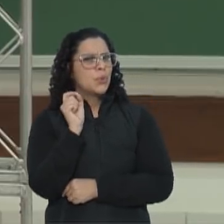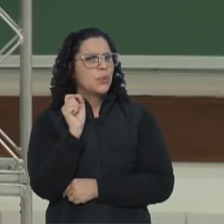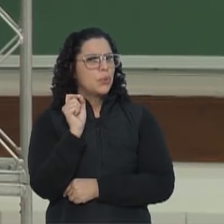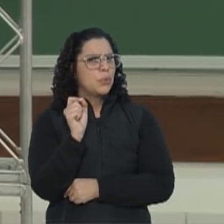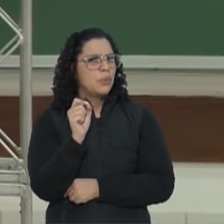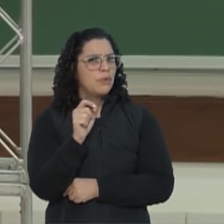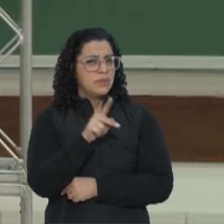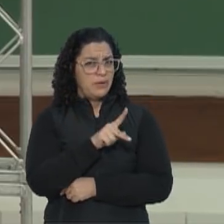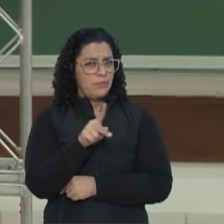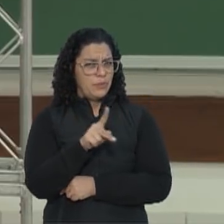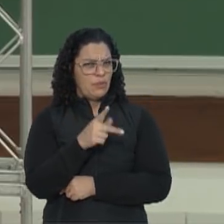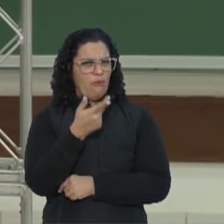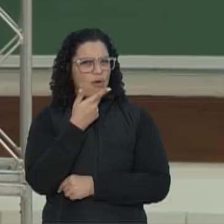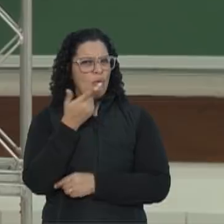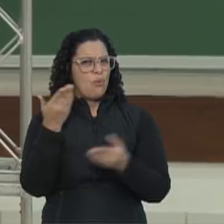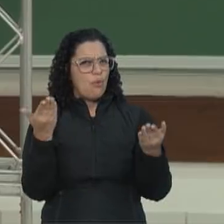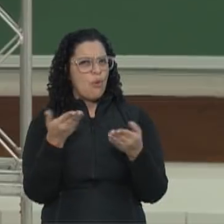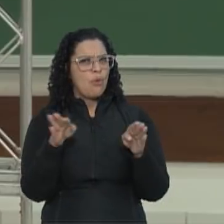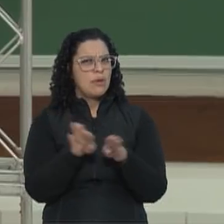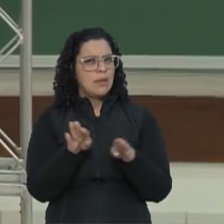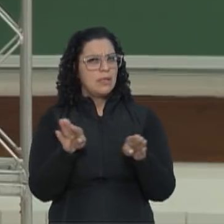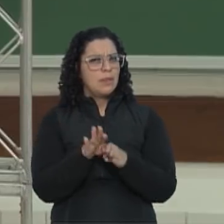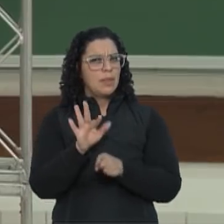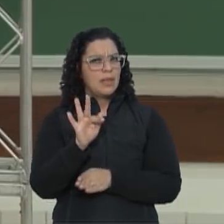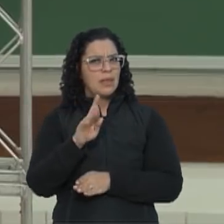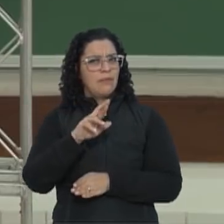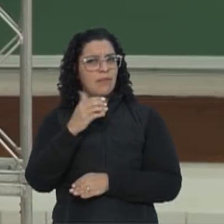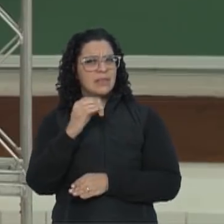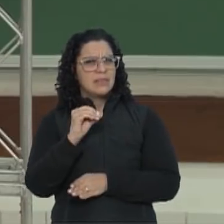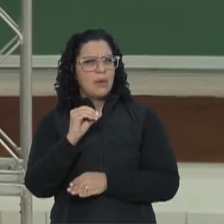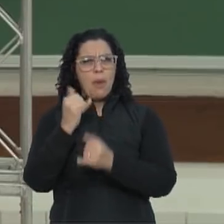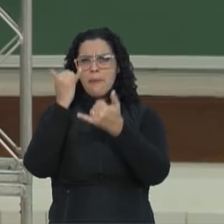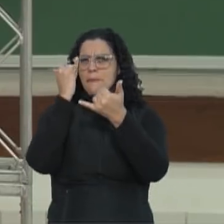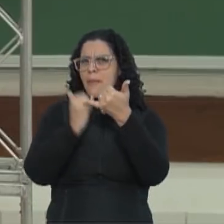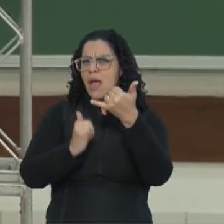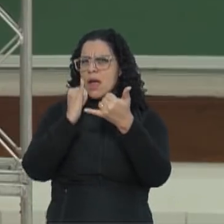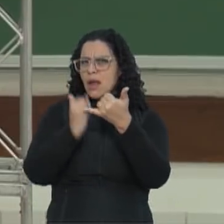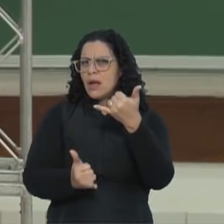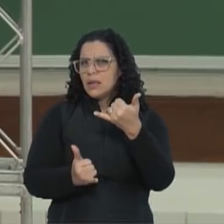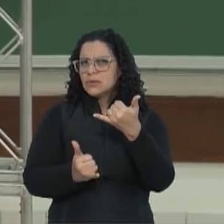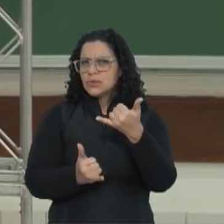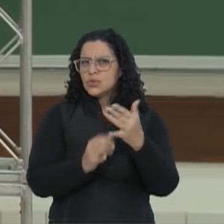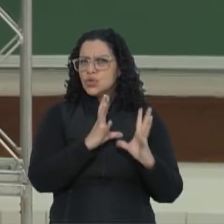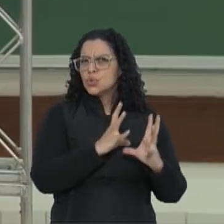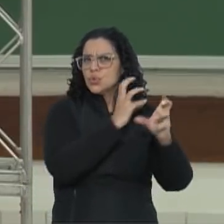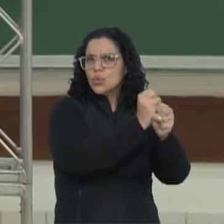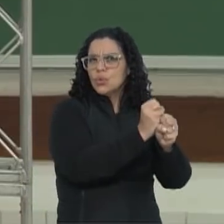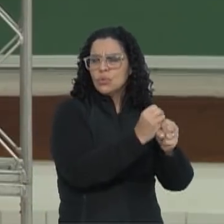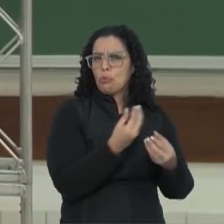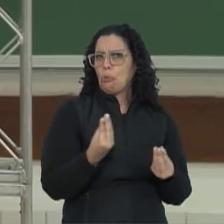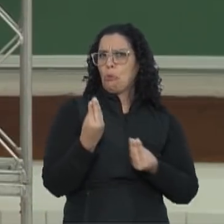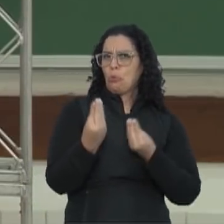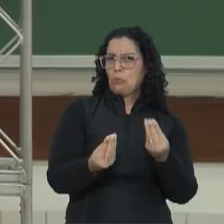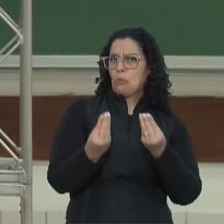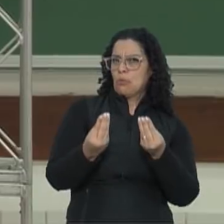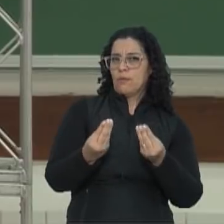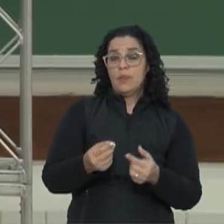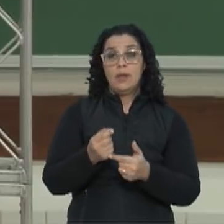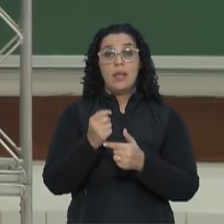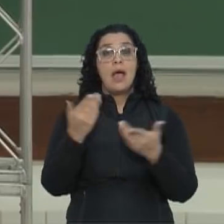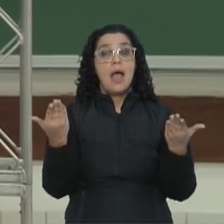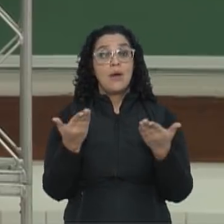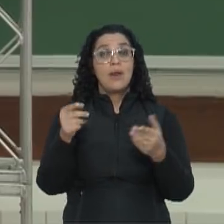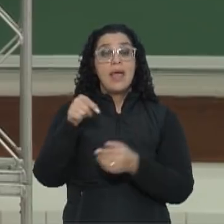Mas a senhora acabou de dizer que fração representa partes do inteiro. Realmente, só que essa fração é